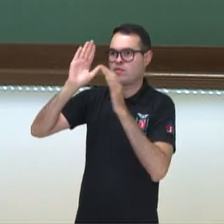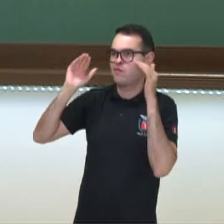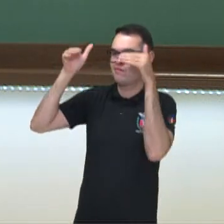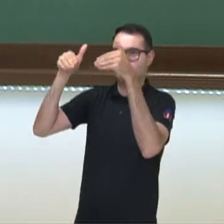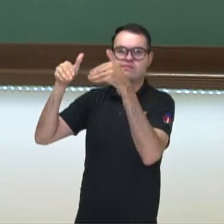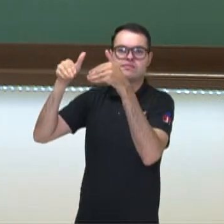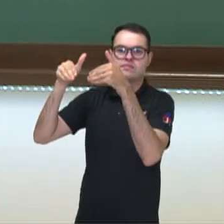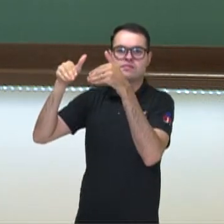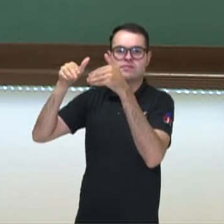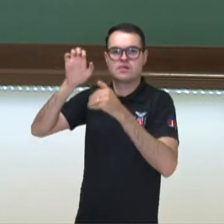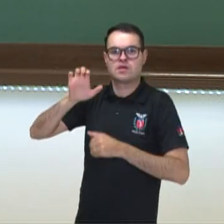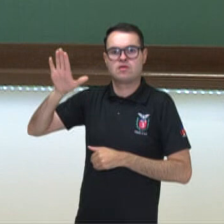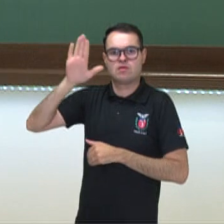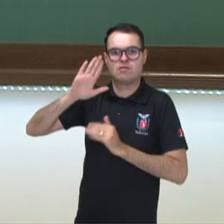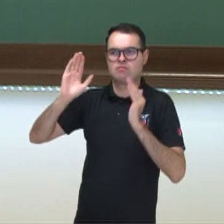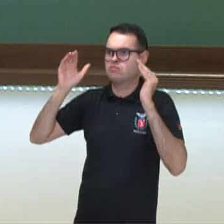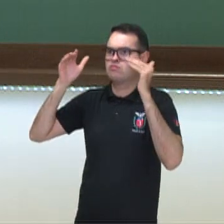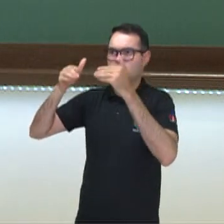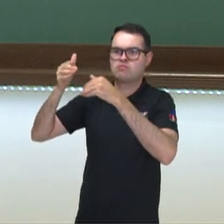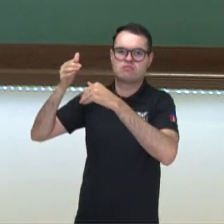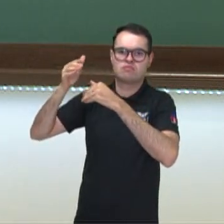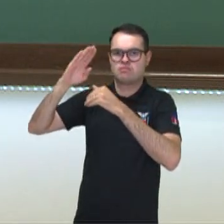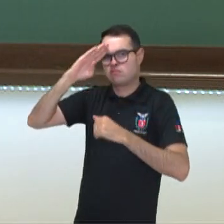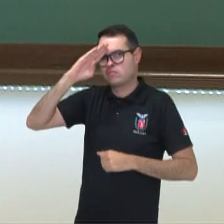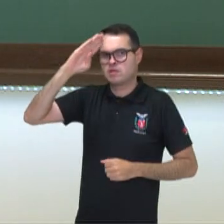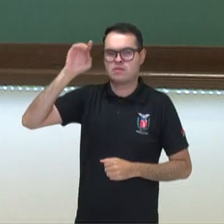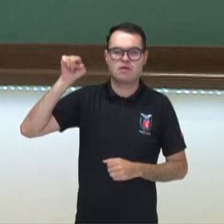europeia. O eurocentrismo. Bacana?